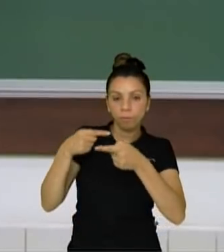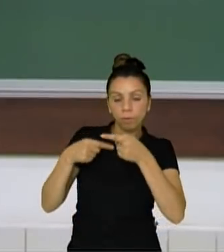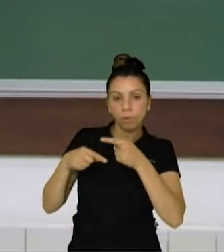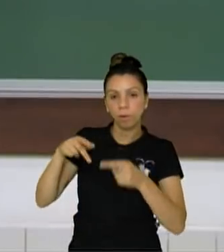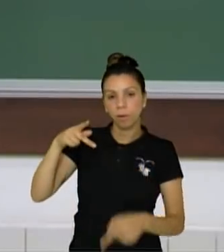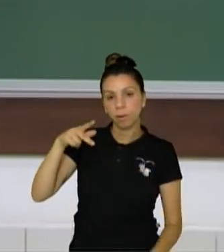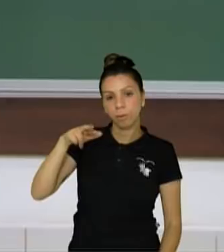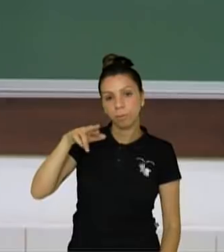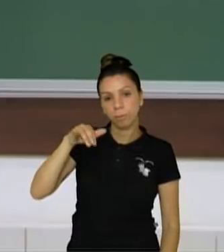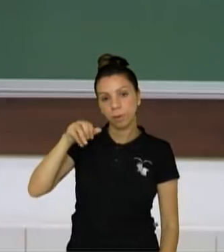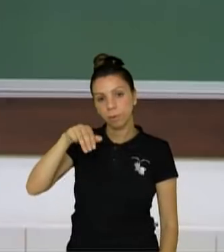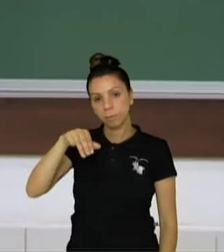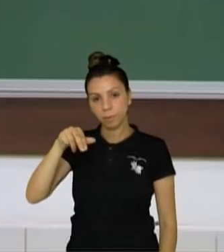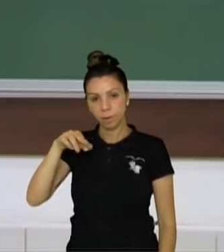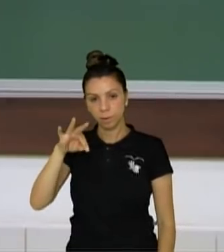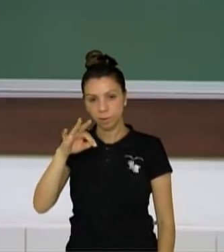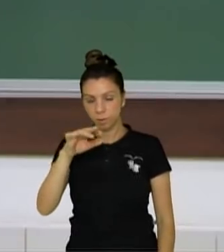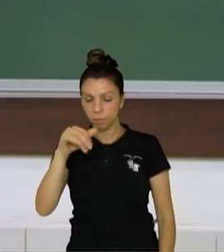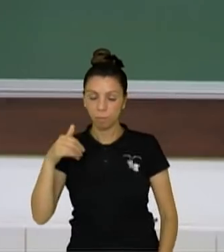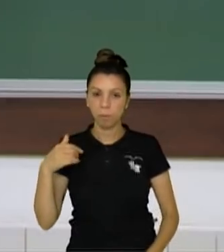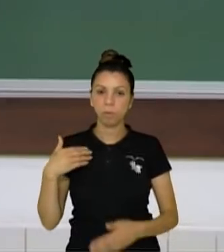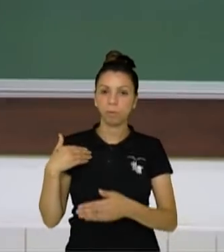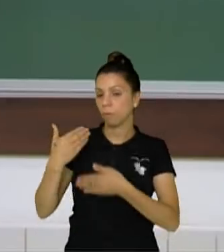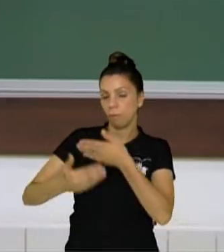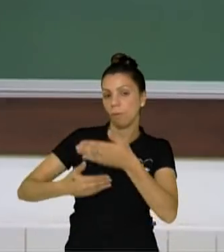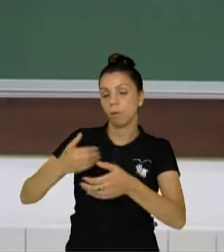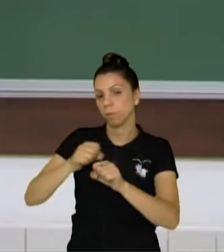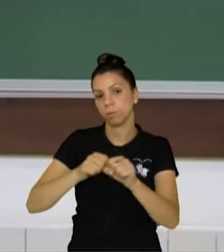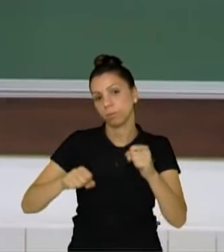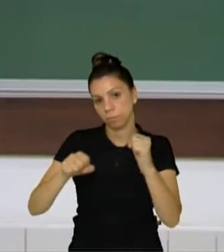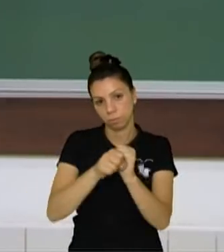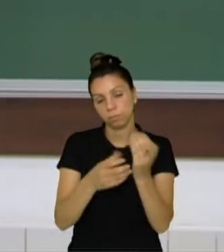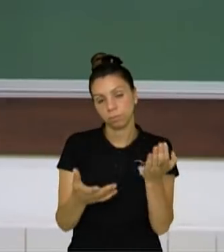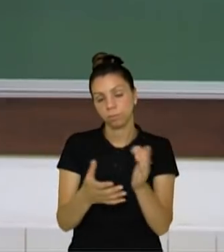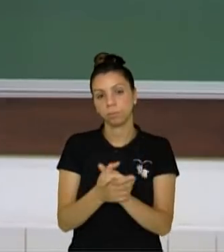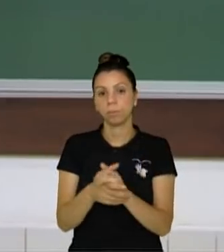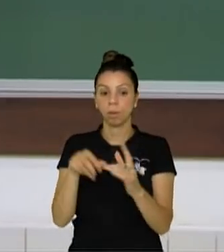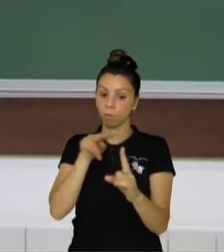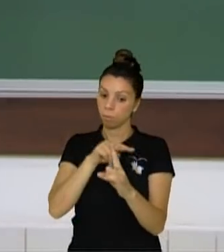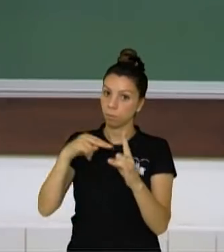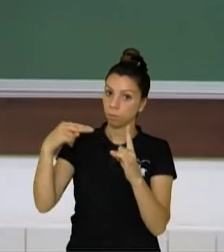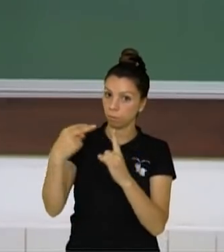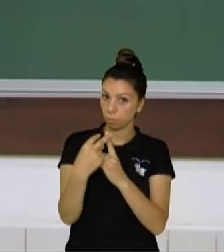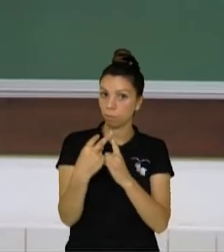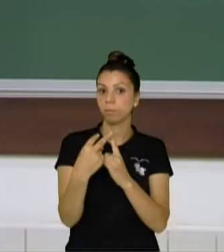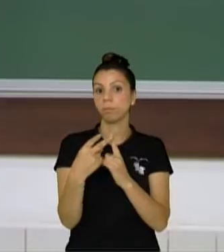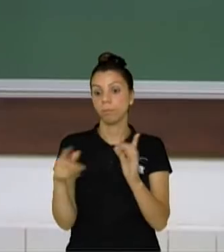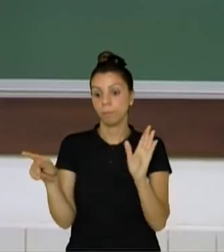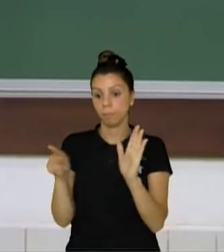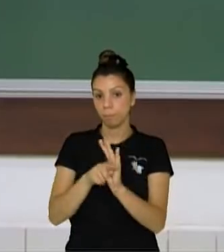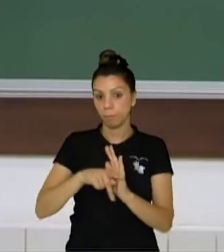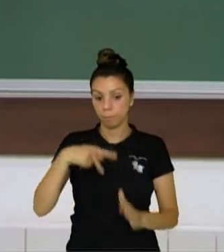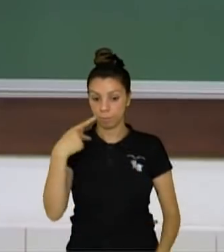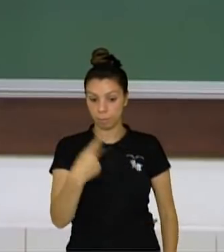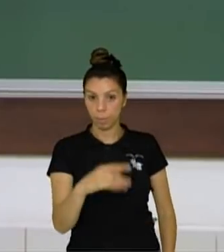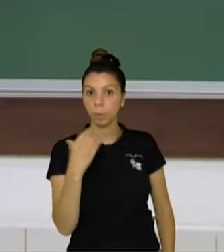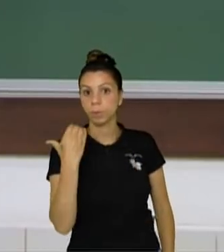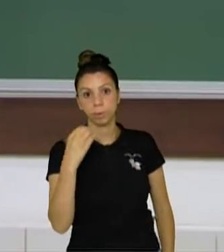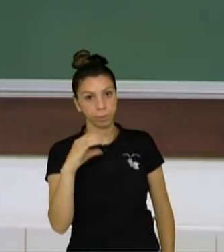não evoluem socialmente. Detalhe, gente, estou falando da visão de um cientista, da visão do